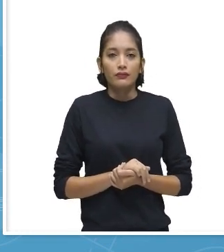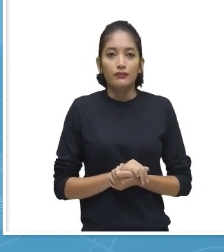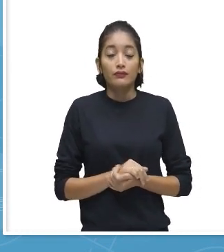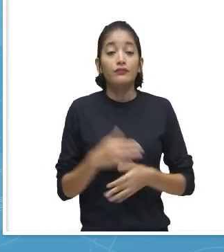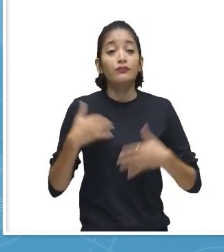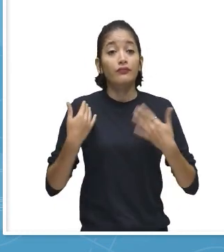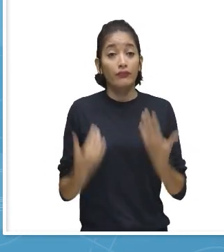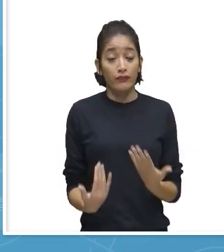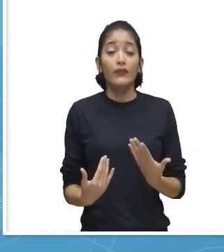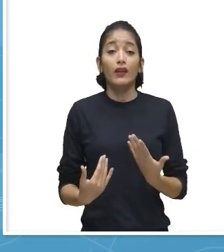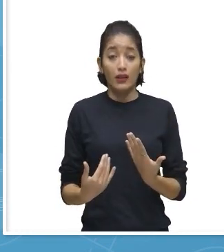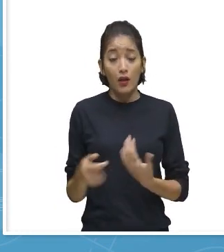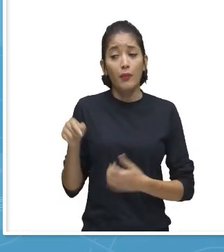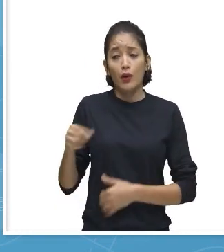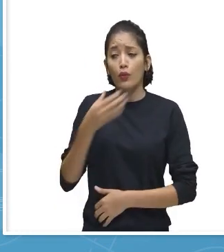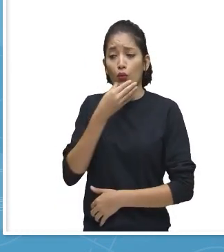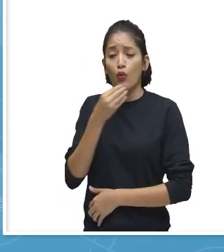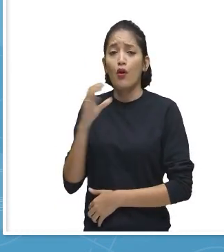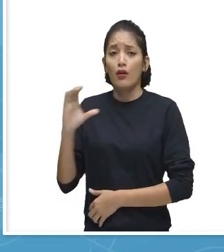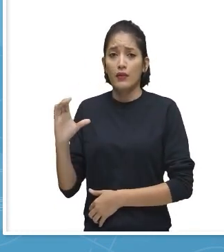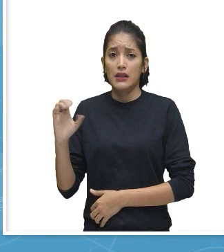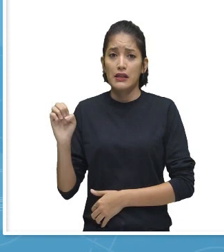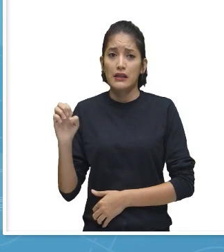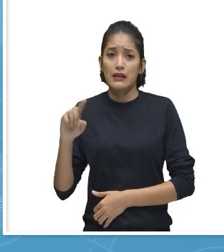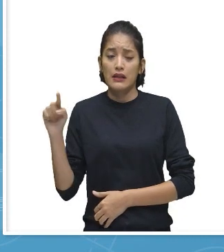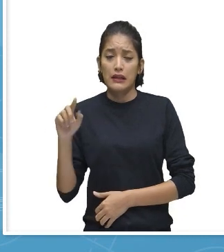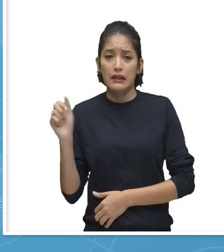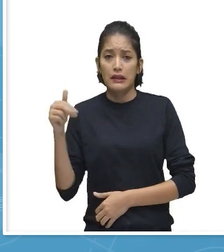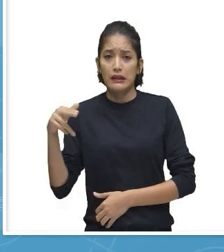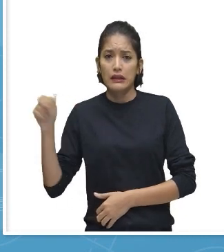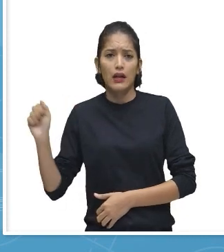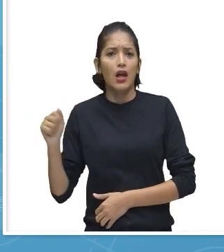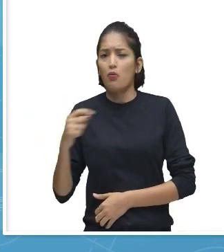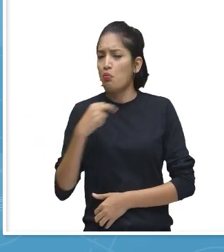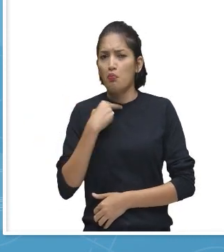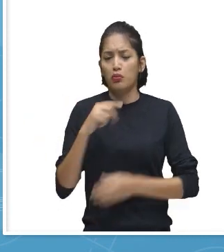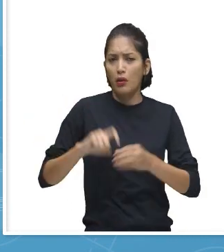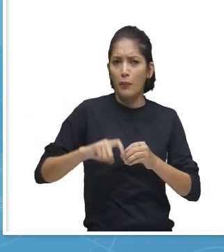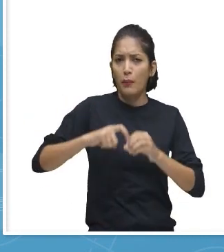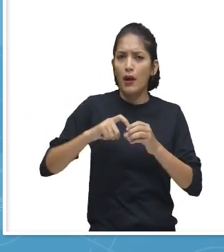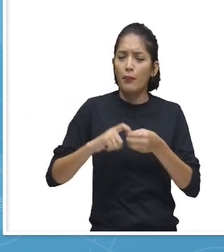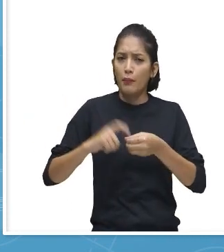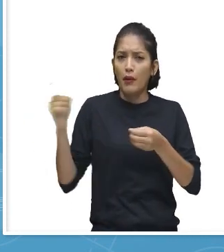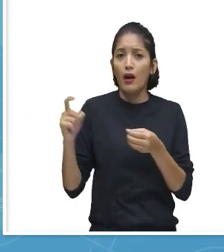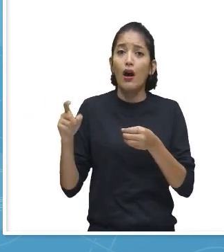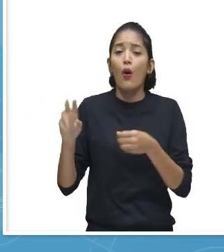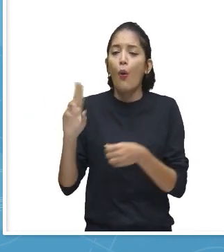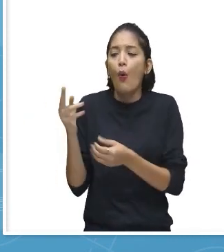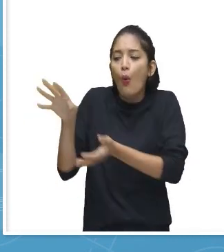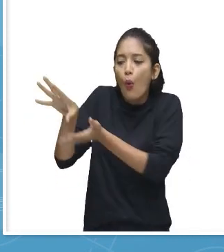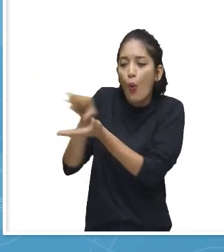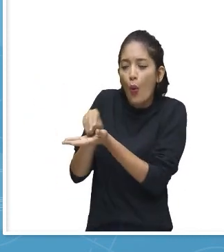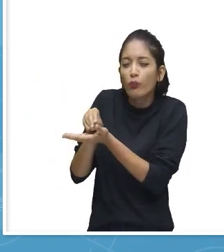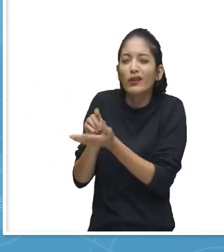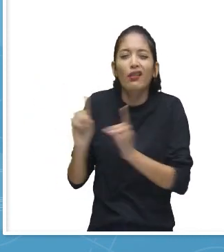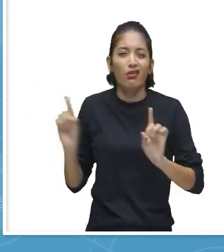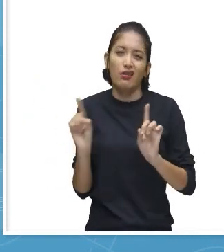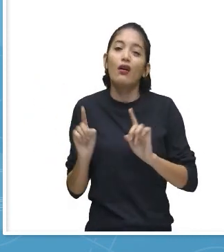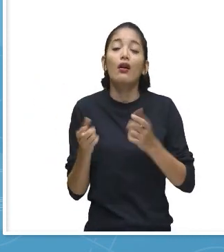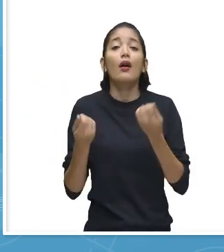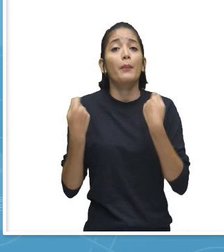Para Cézanne, a pintura não podia desvincular-se da natureza, tampouco copiava a natureza. De